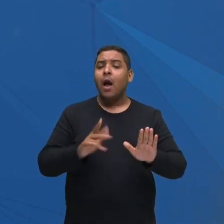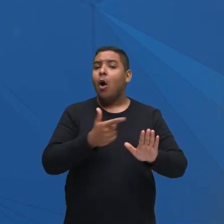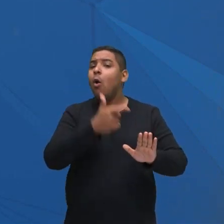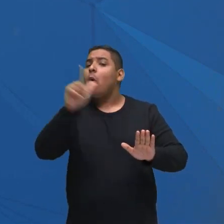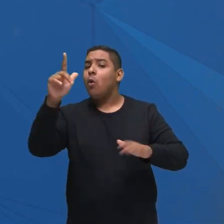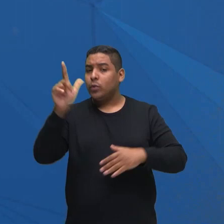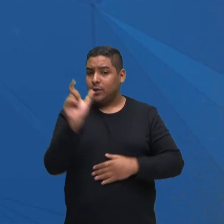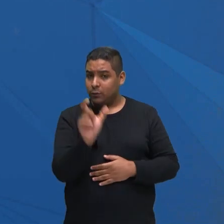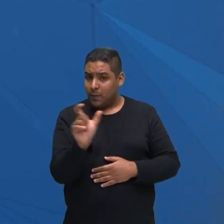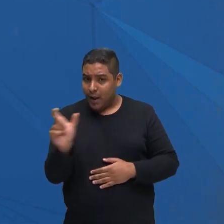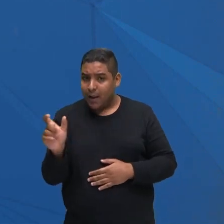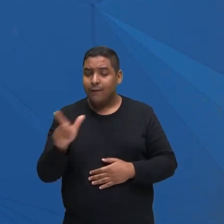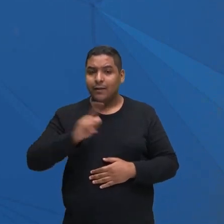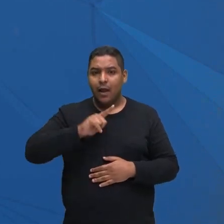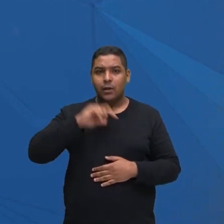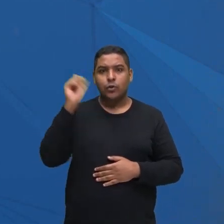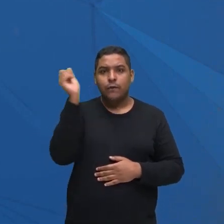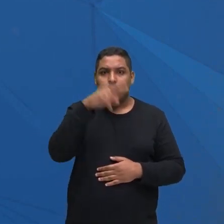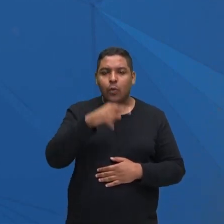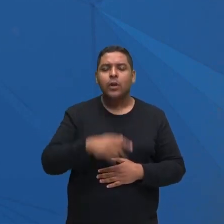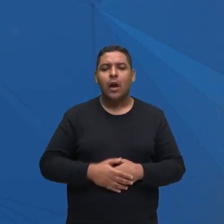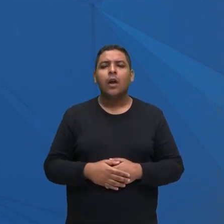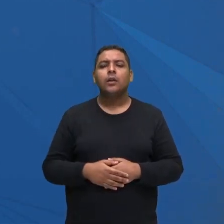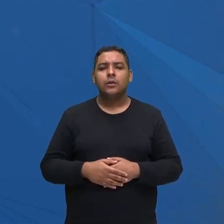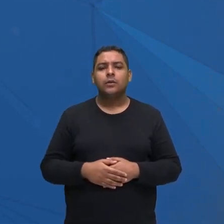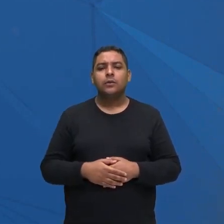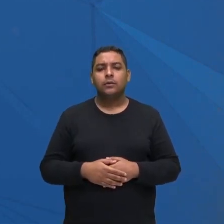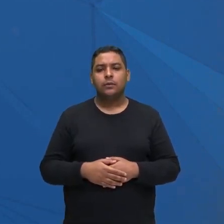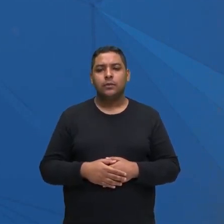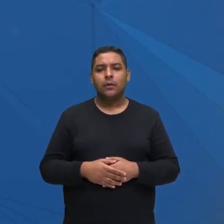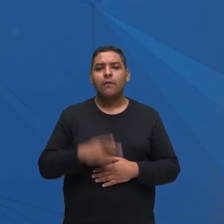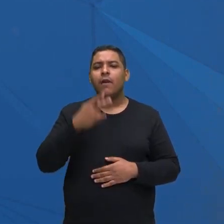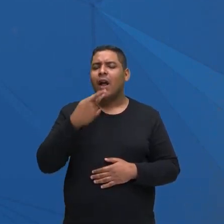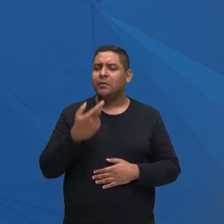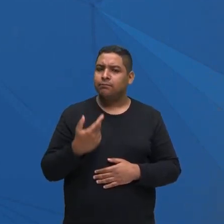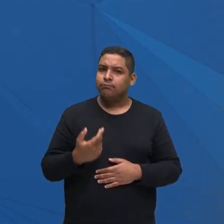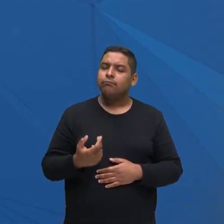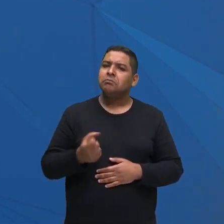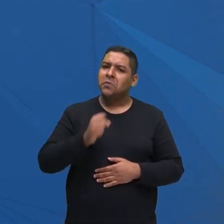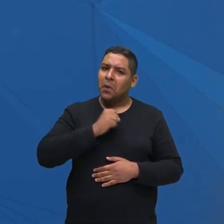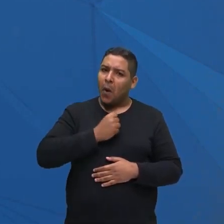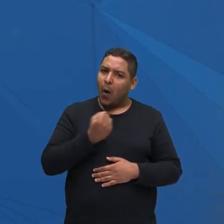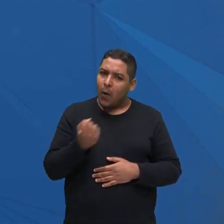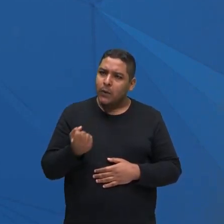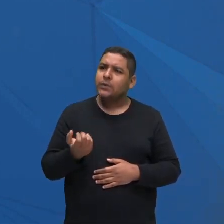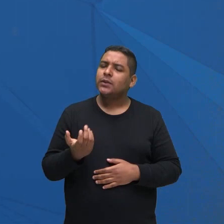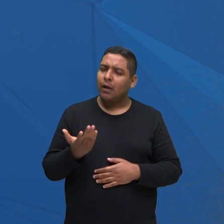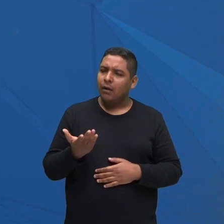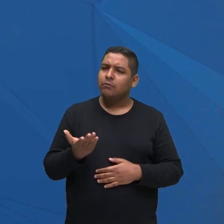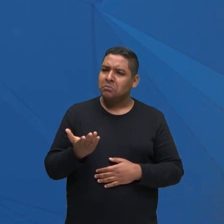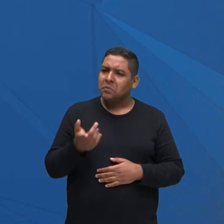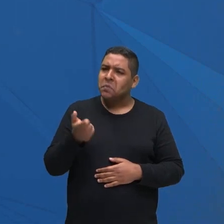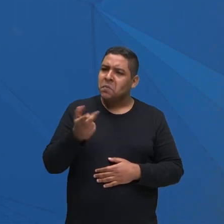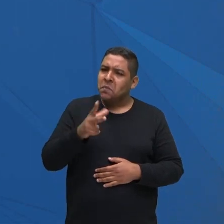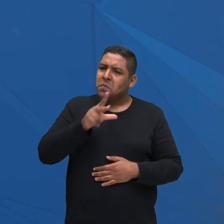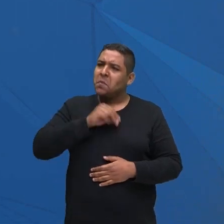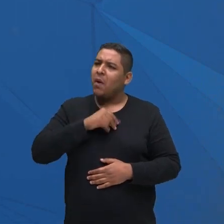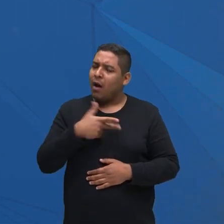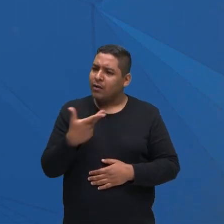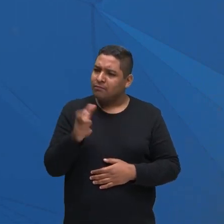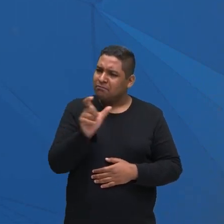até dificuldade mesmo de dizer, nossa, eu não acredito que isso aqui significa isso, né? Quando você troca de estado, de